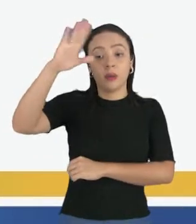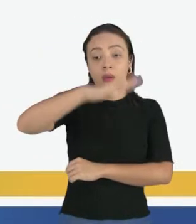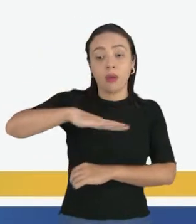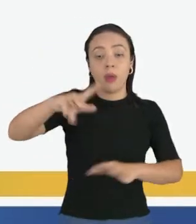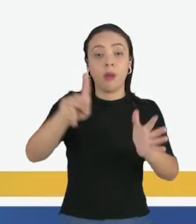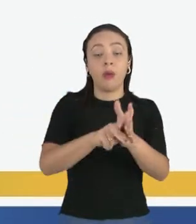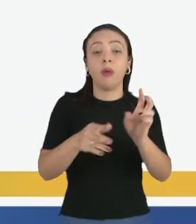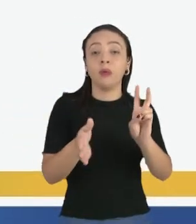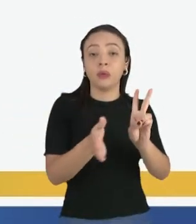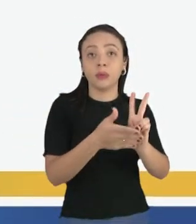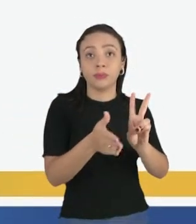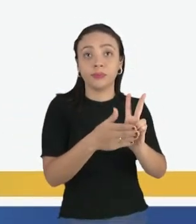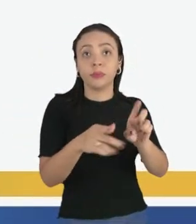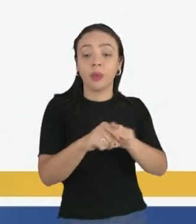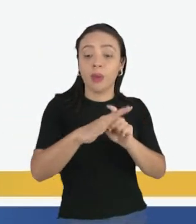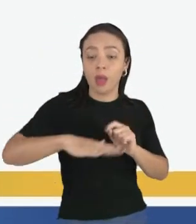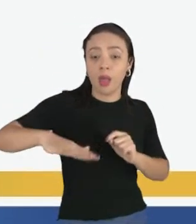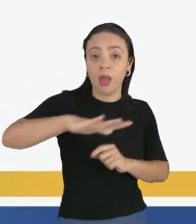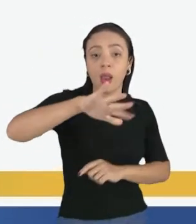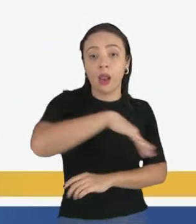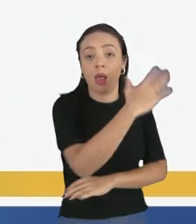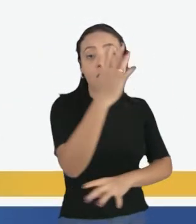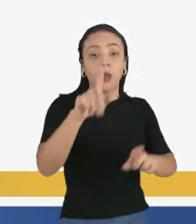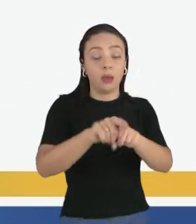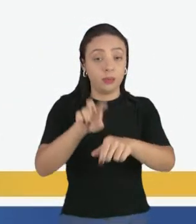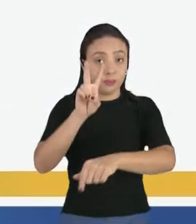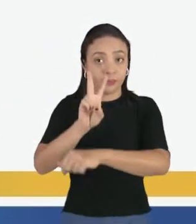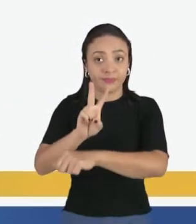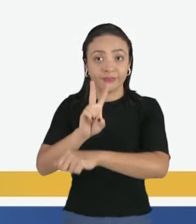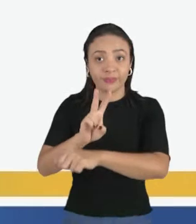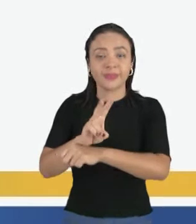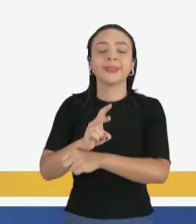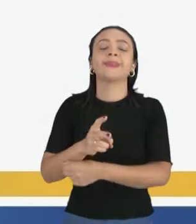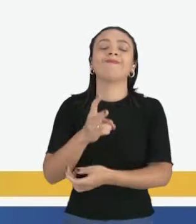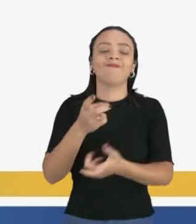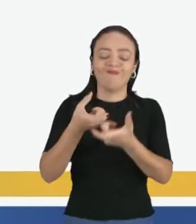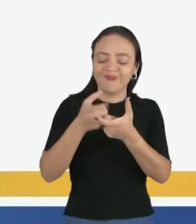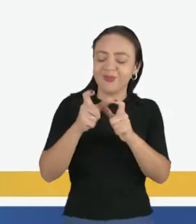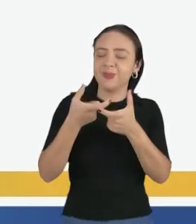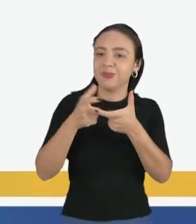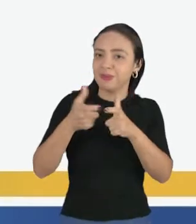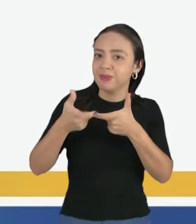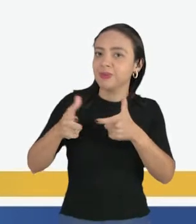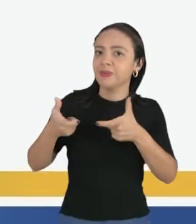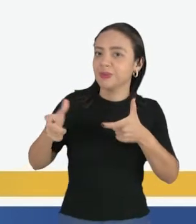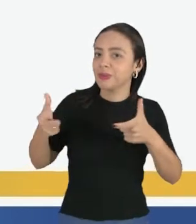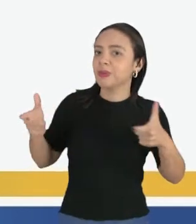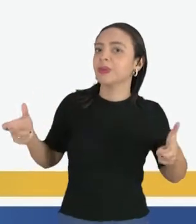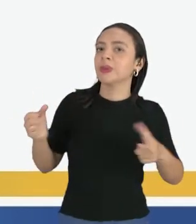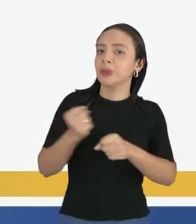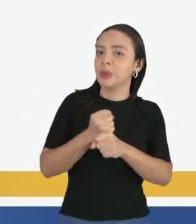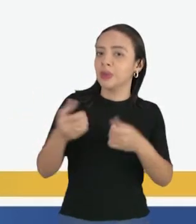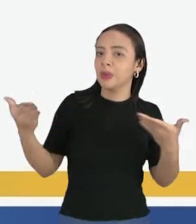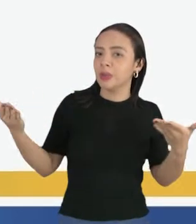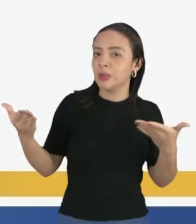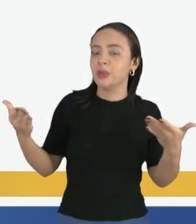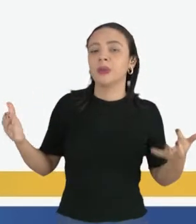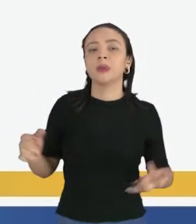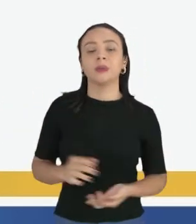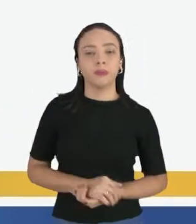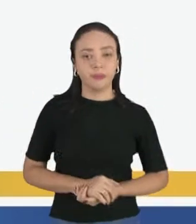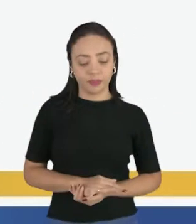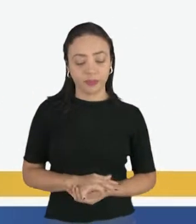territórios indígenas e áreas naturais protegidas, tem crescido exponencialmente nos últimos anos, com